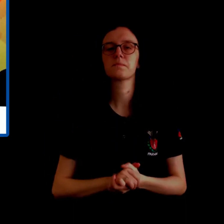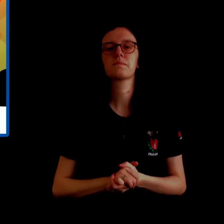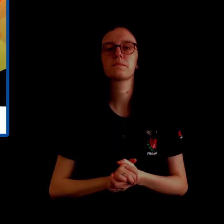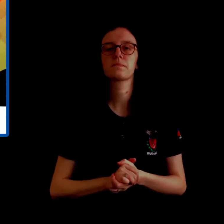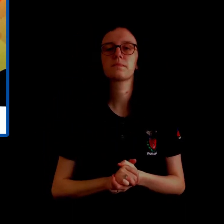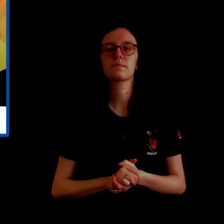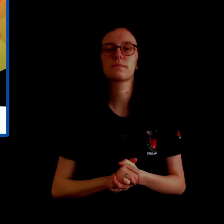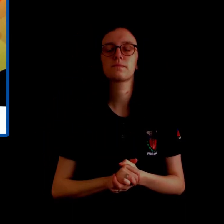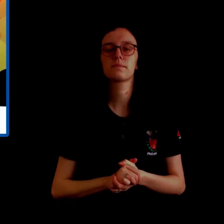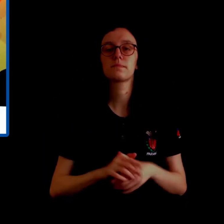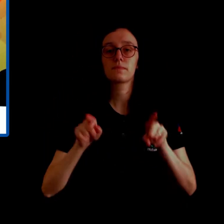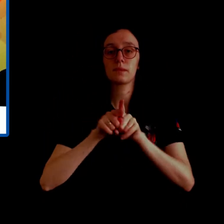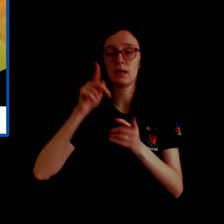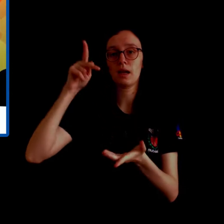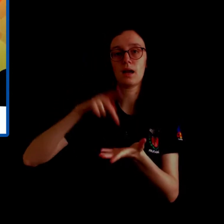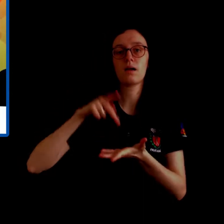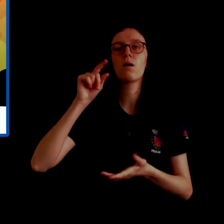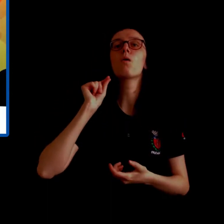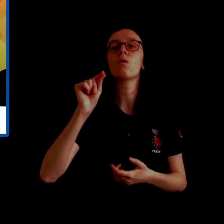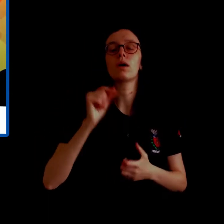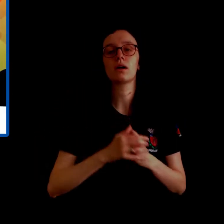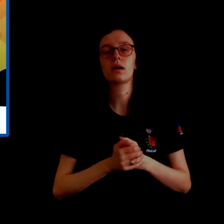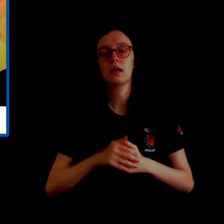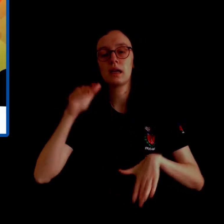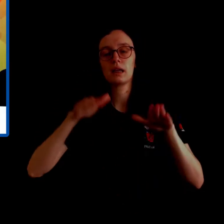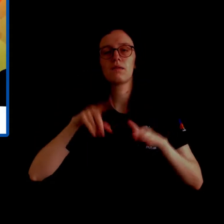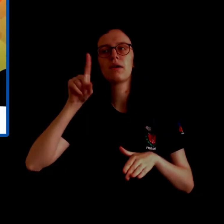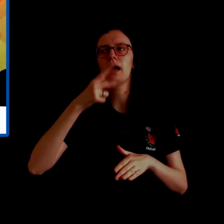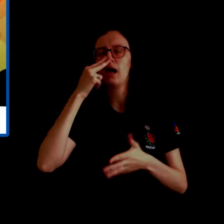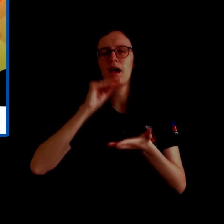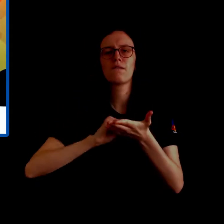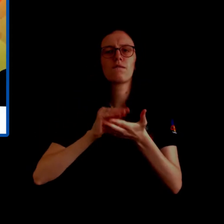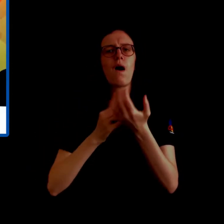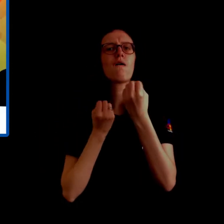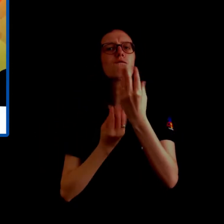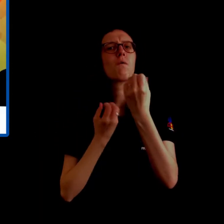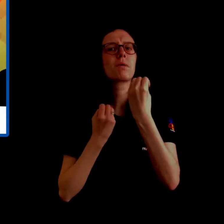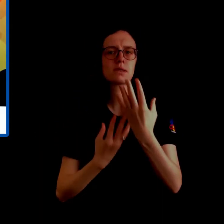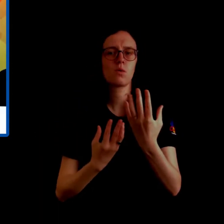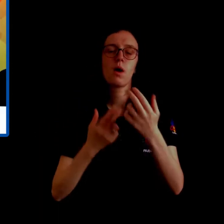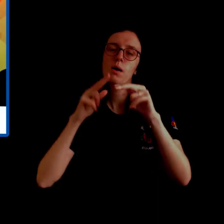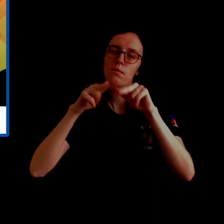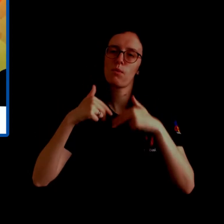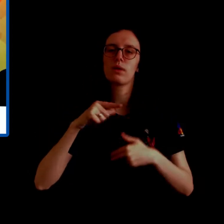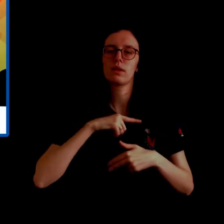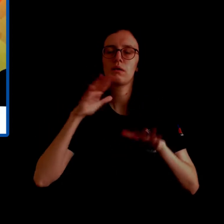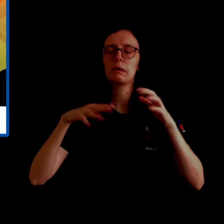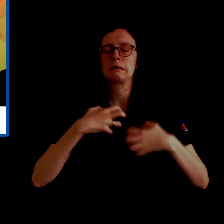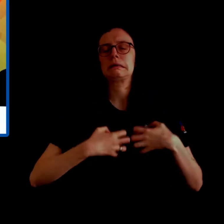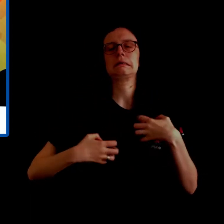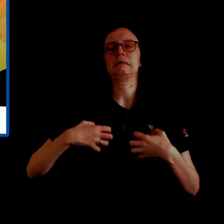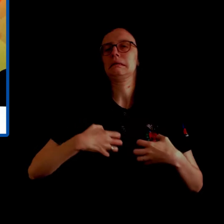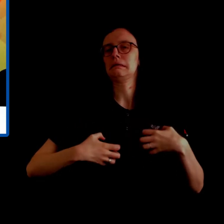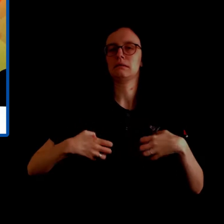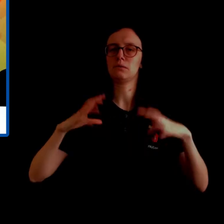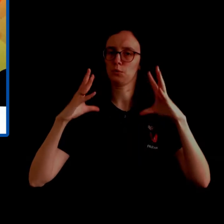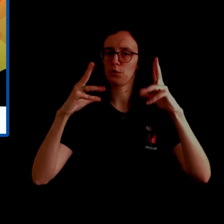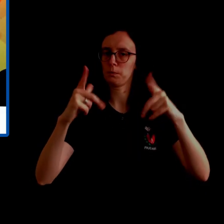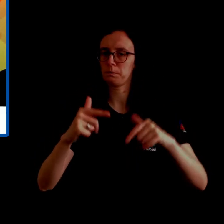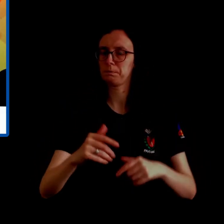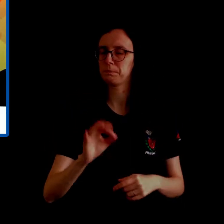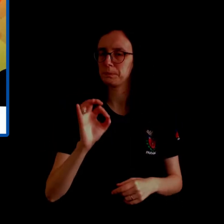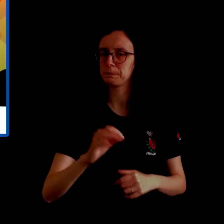e na verdade, assim, acho que talvez seja até uma falta de informação, que é por isso que está gerando essa angústia em cima de todo mundo, tá